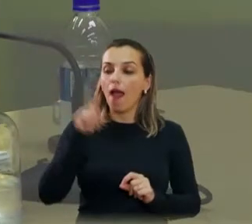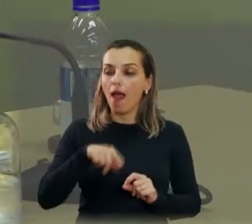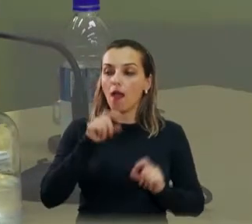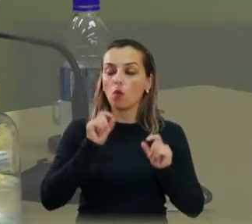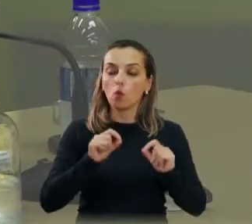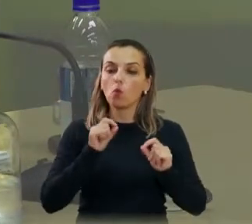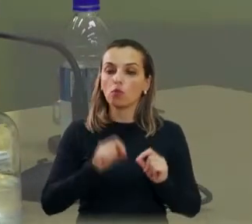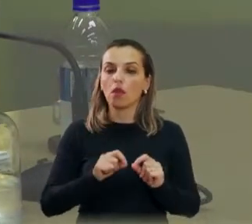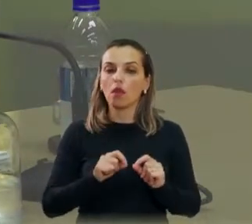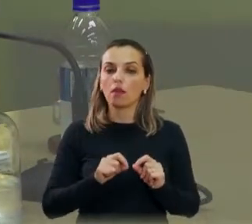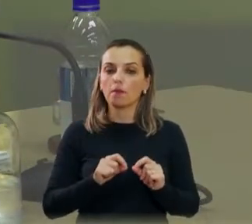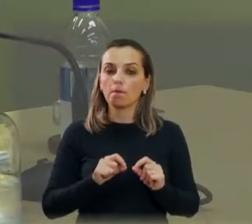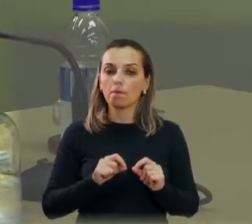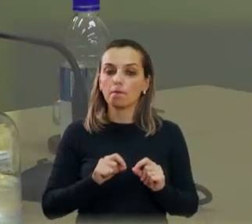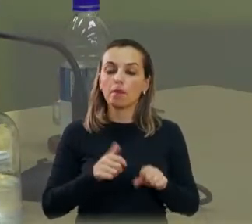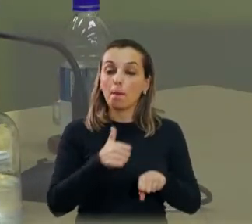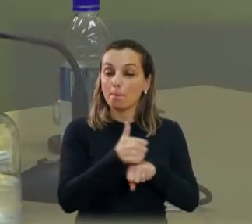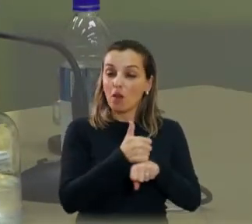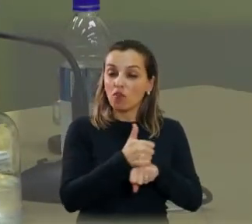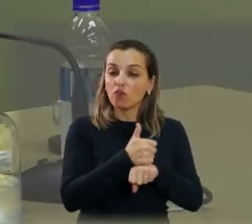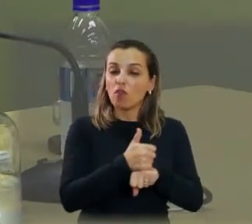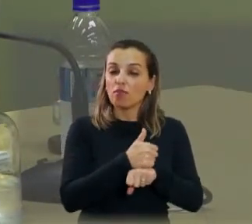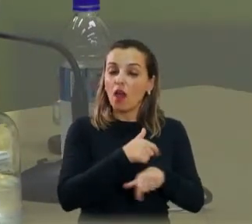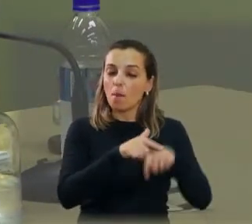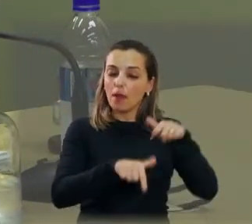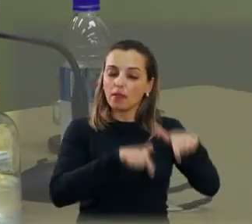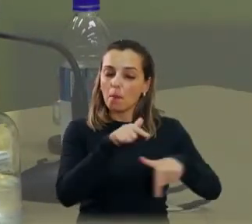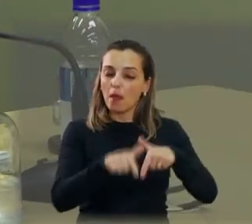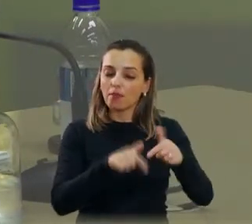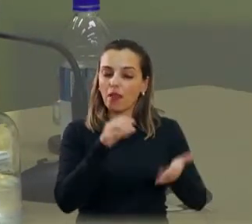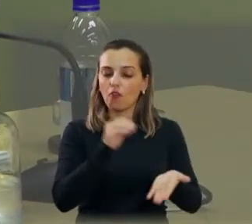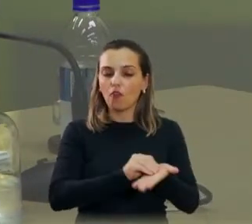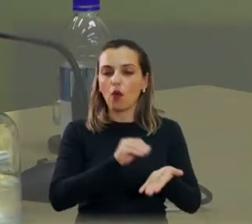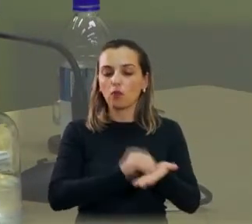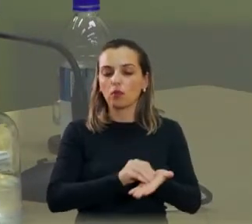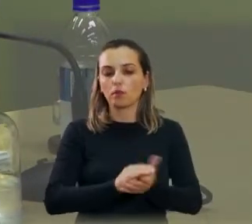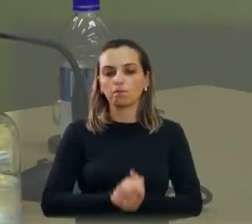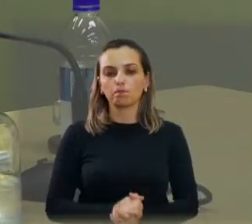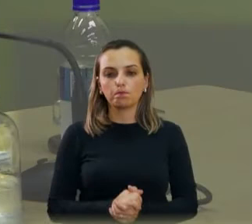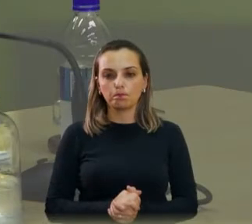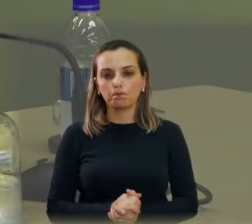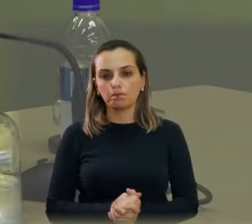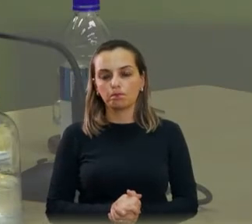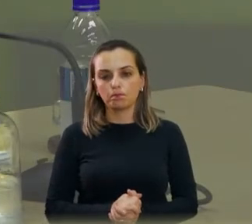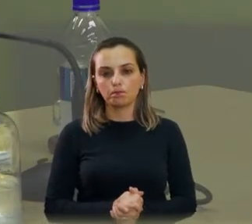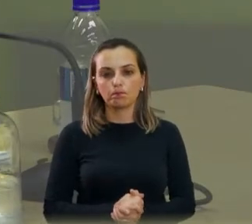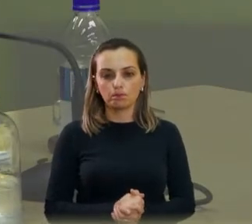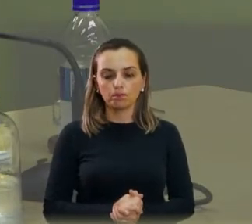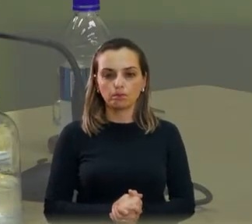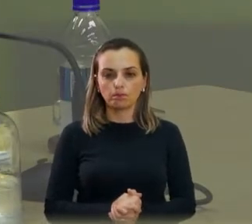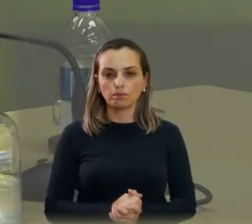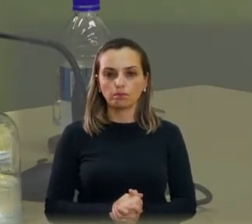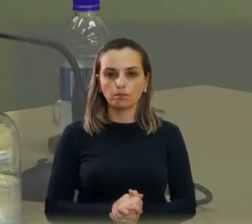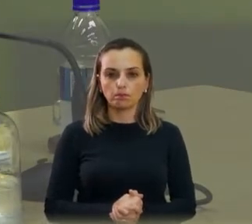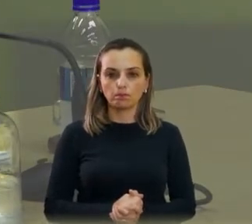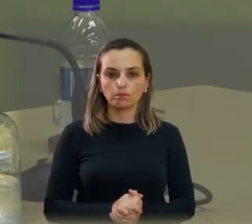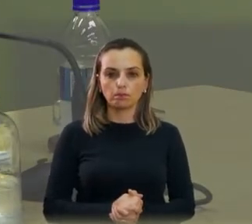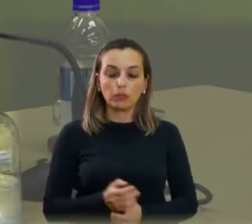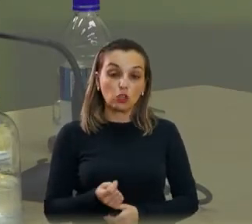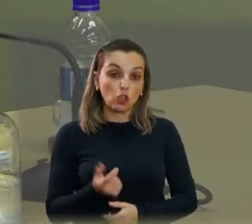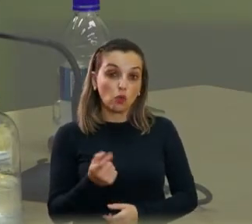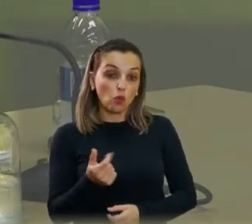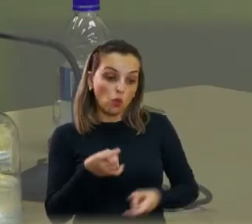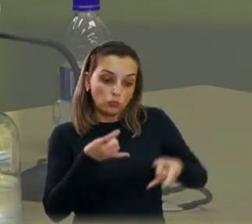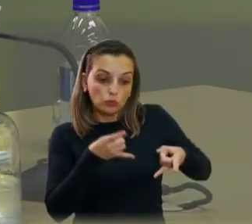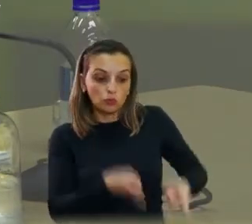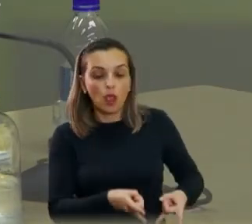a dificuldade de profissionais. Alguns pacientes permanecem aqui na unidade do